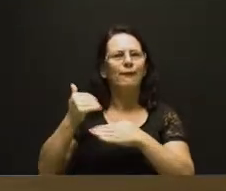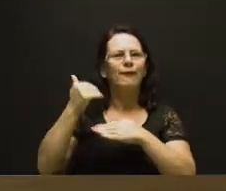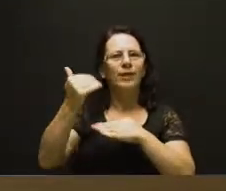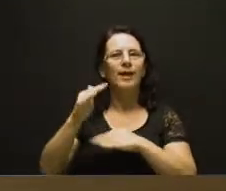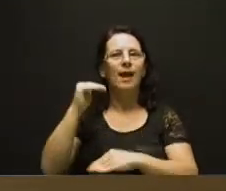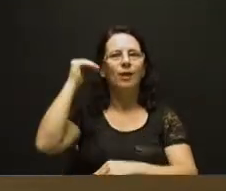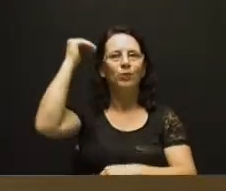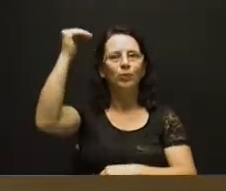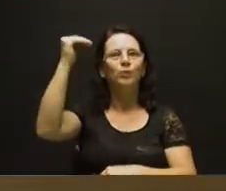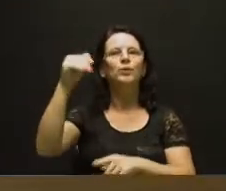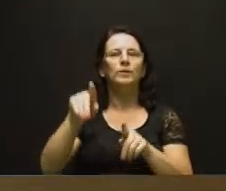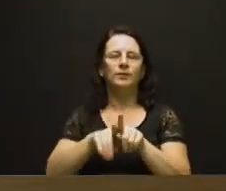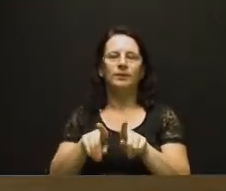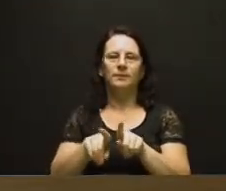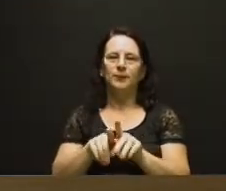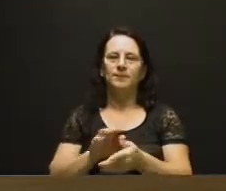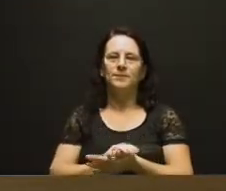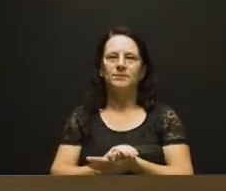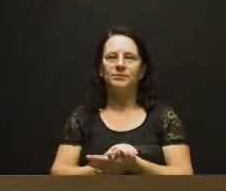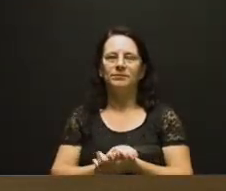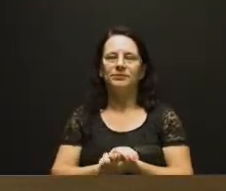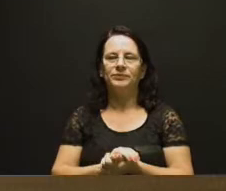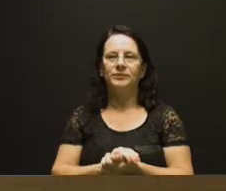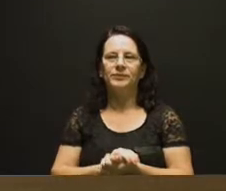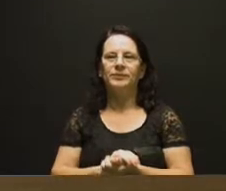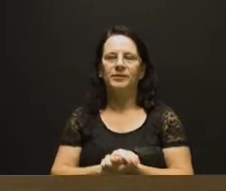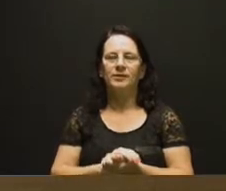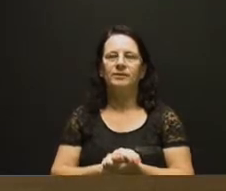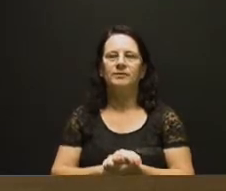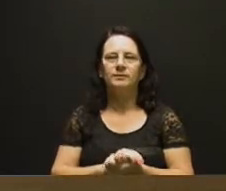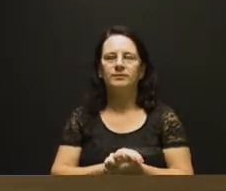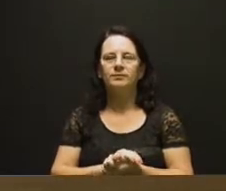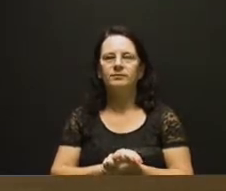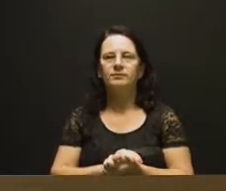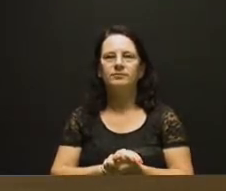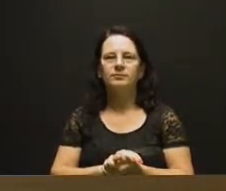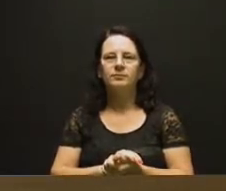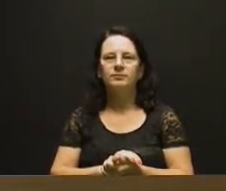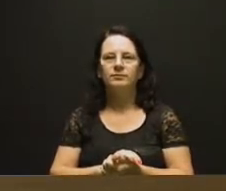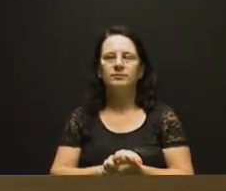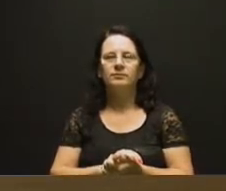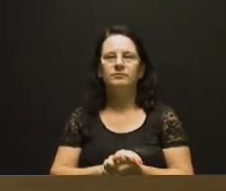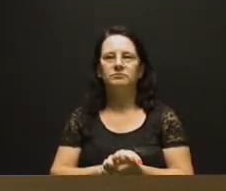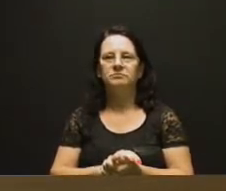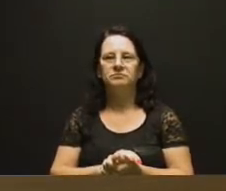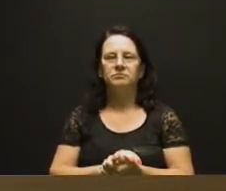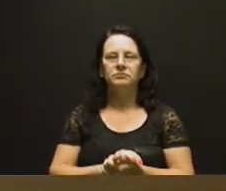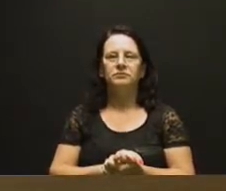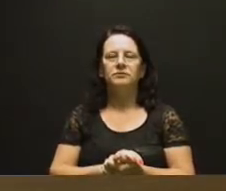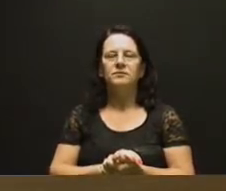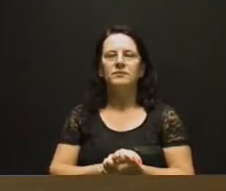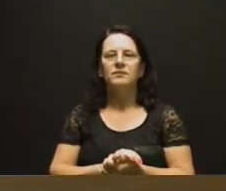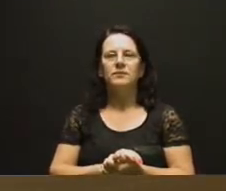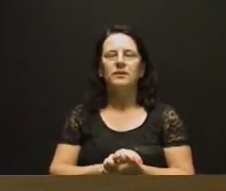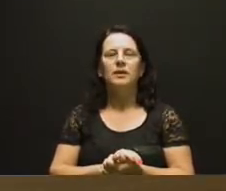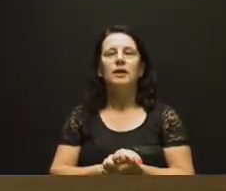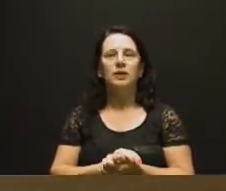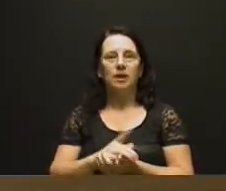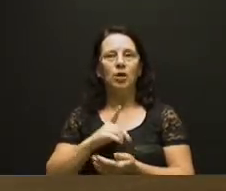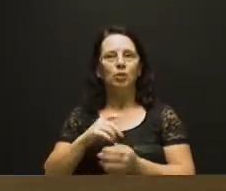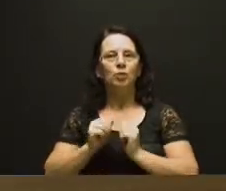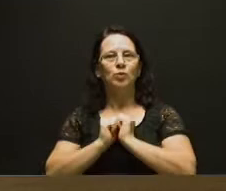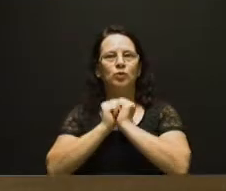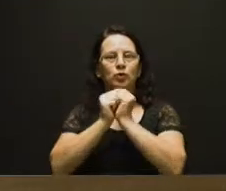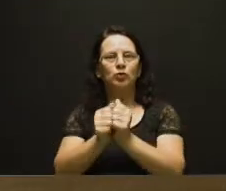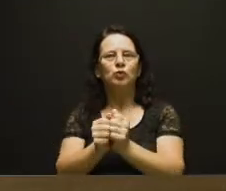adultos eu devo assim alimentar isso junto com a casa da esperança de a